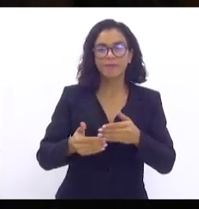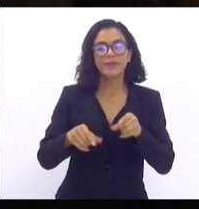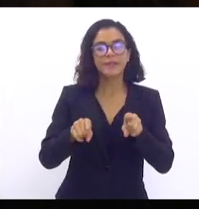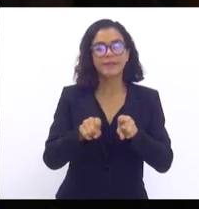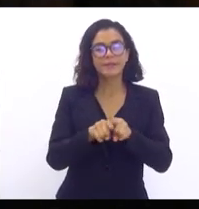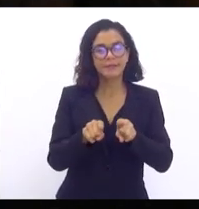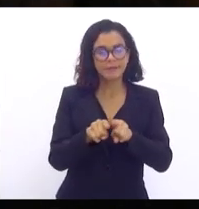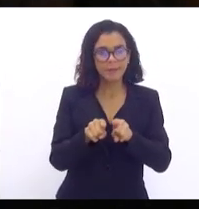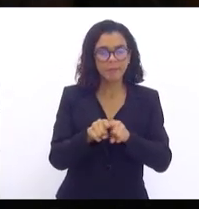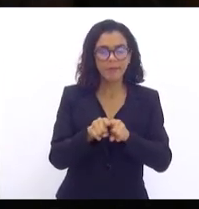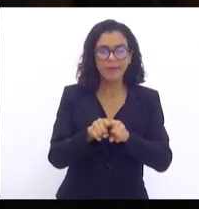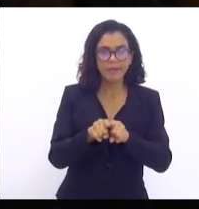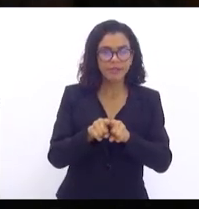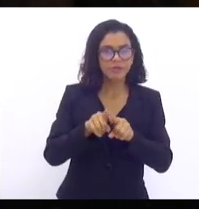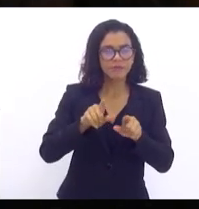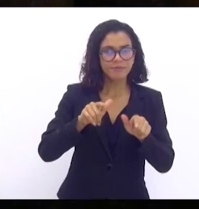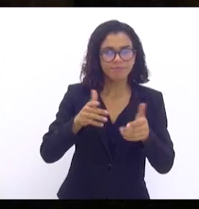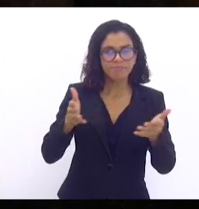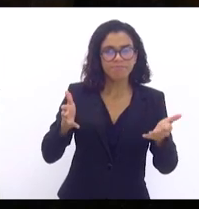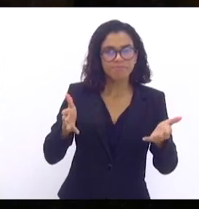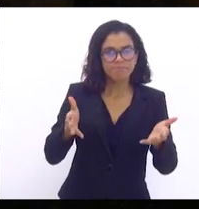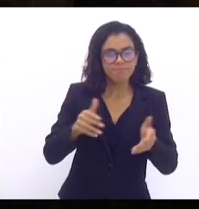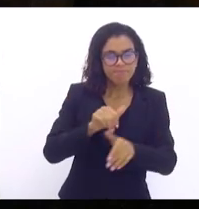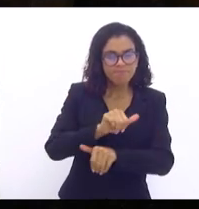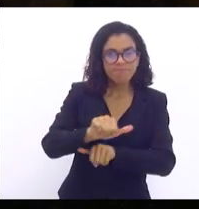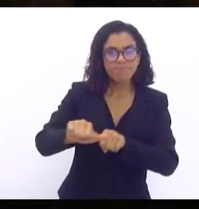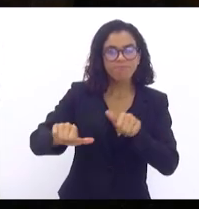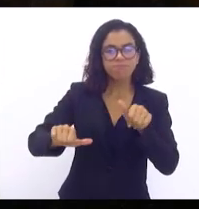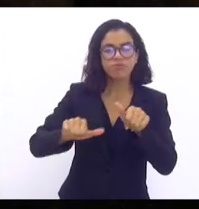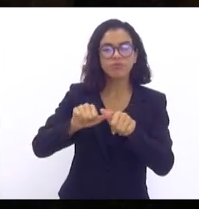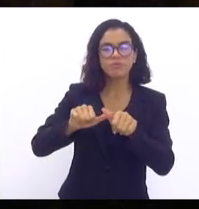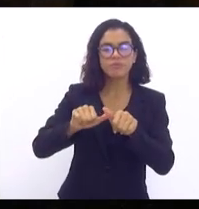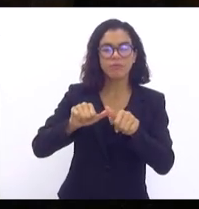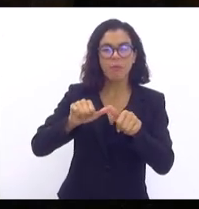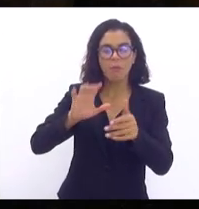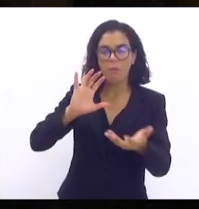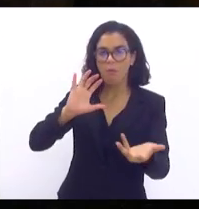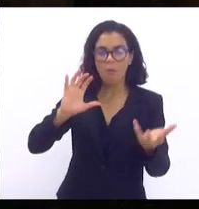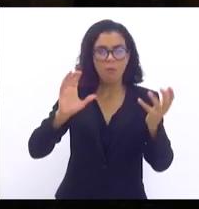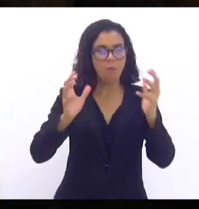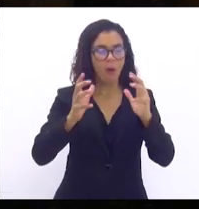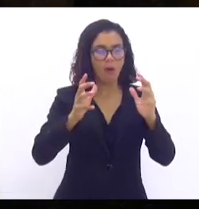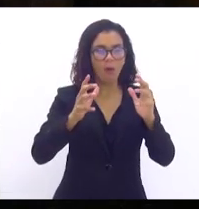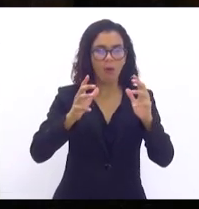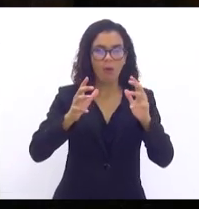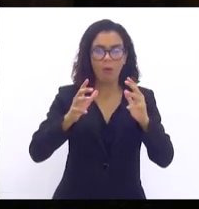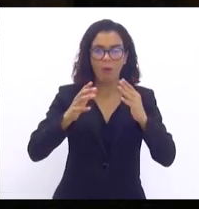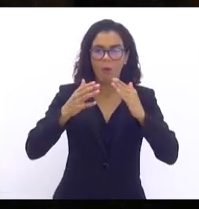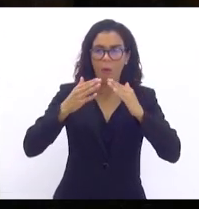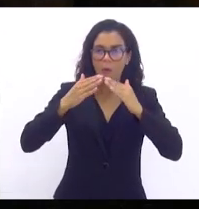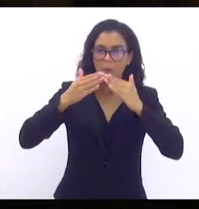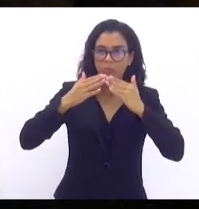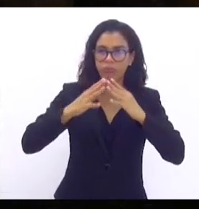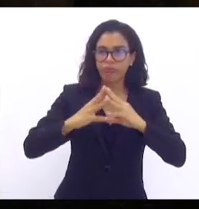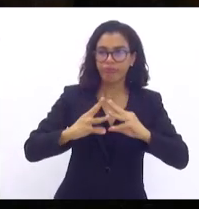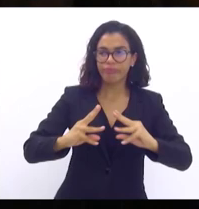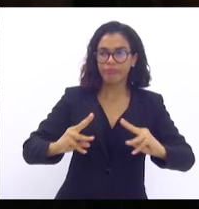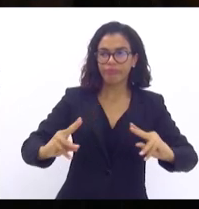vêm promovendo muitas catástrofes na face da